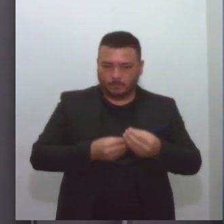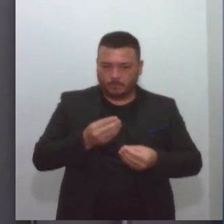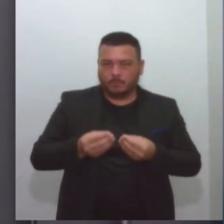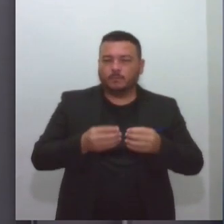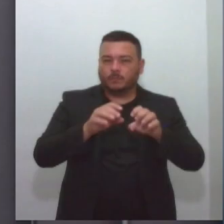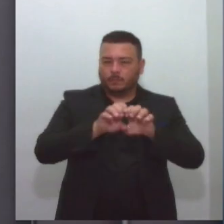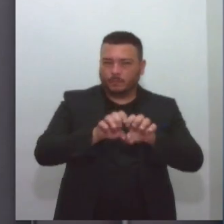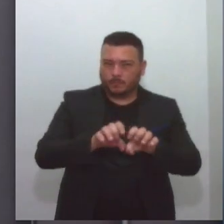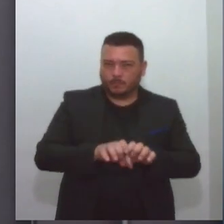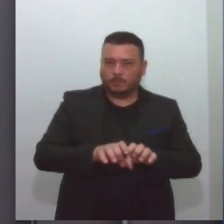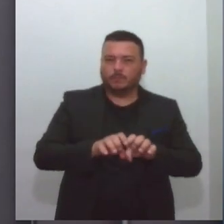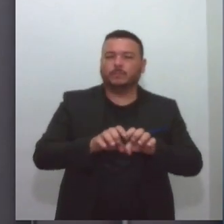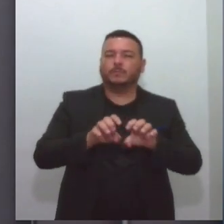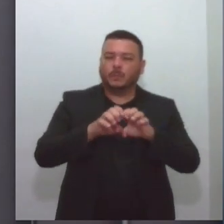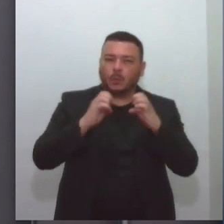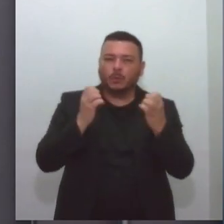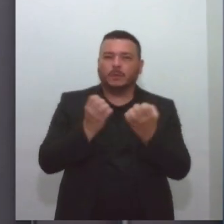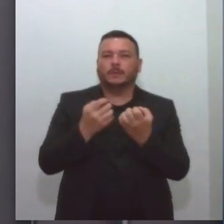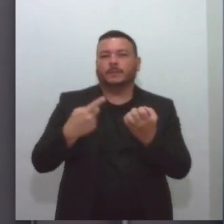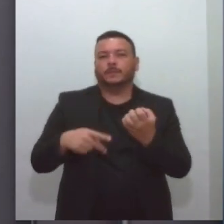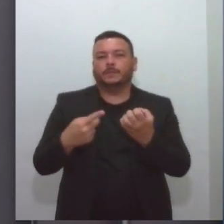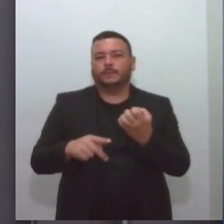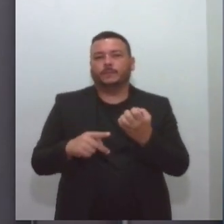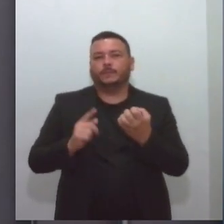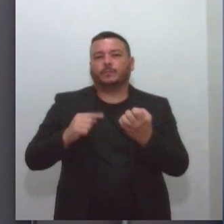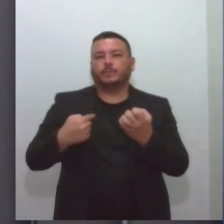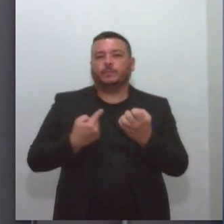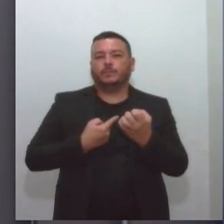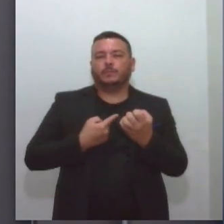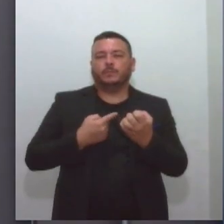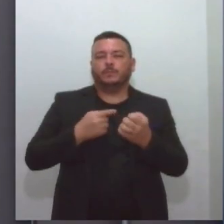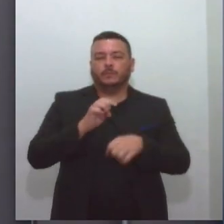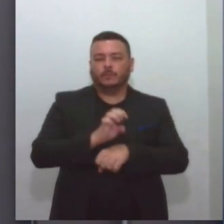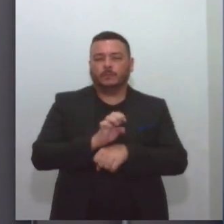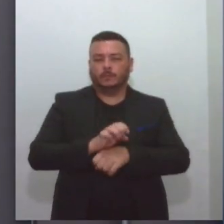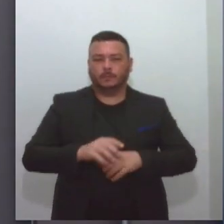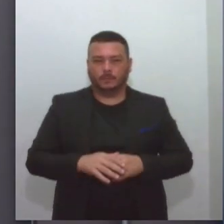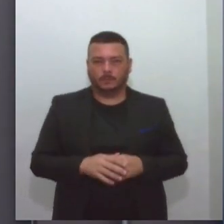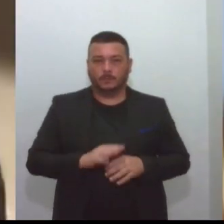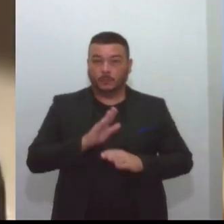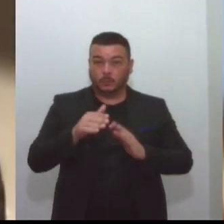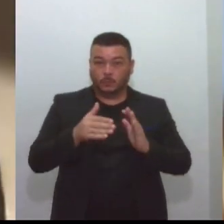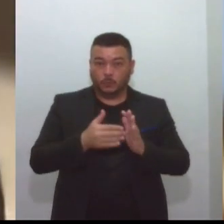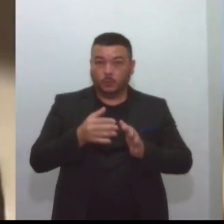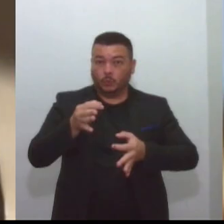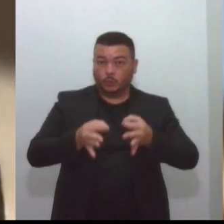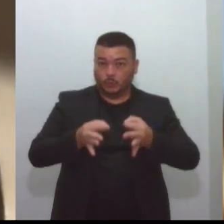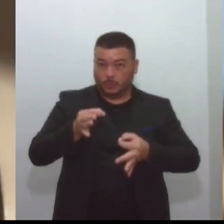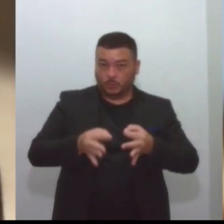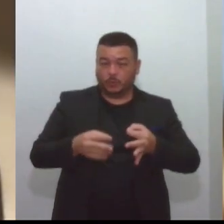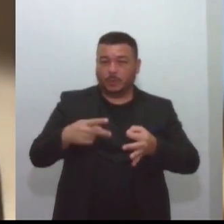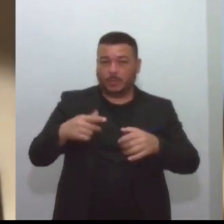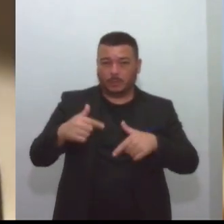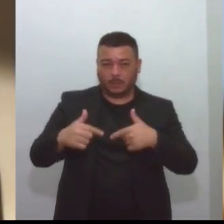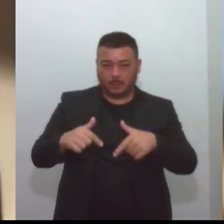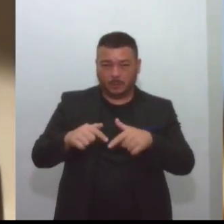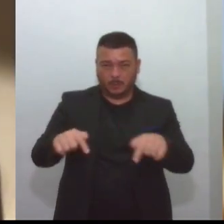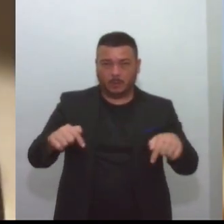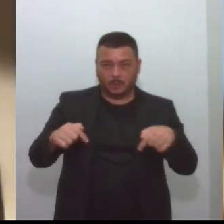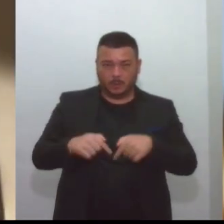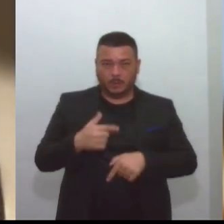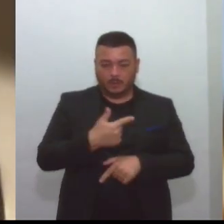evento aqui em nosso estado? Todos os tribunais da Justiça do Trabalho, e são 24